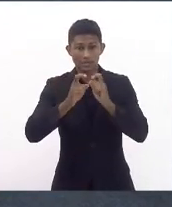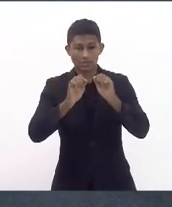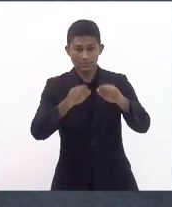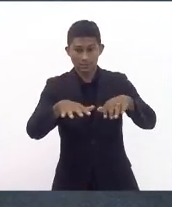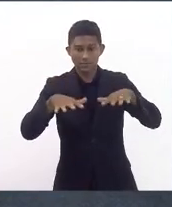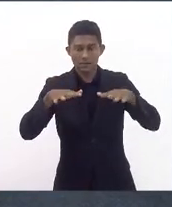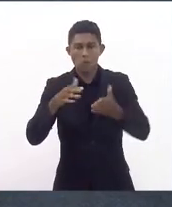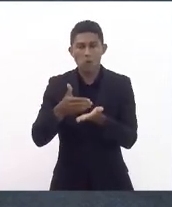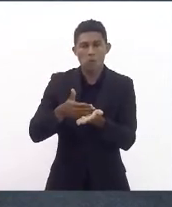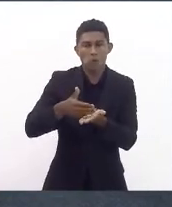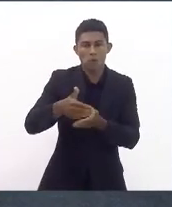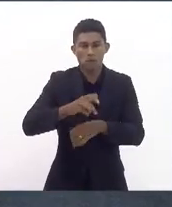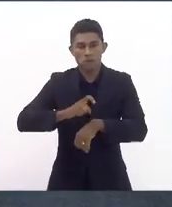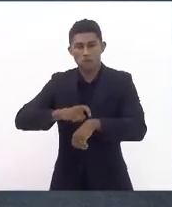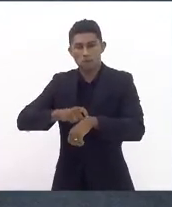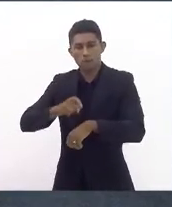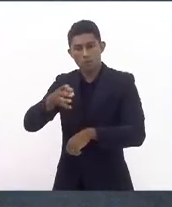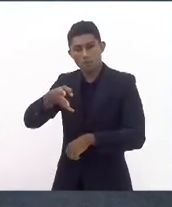iniciadas